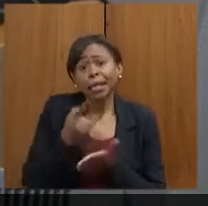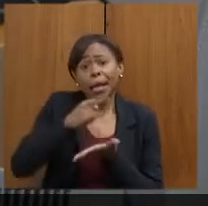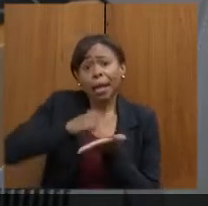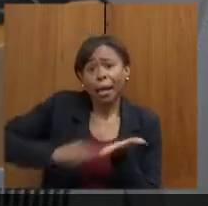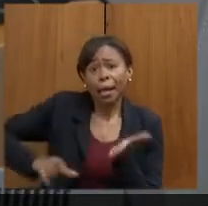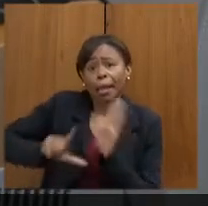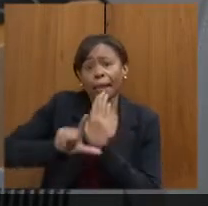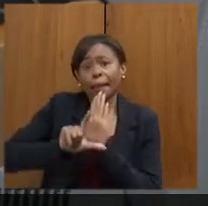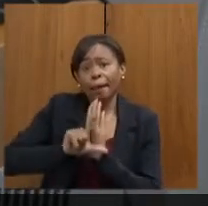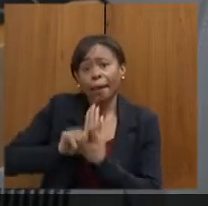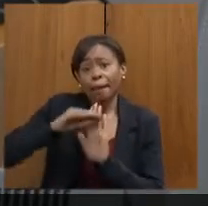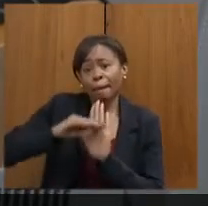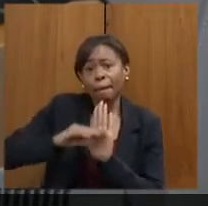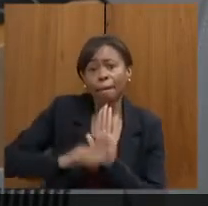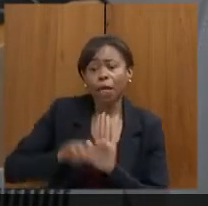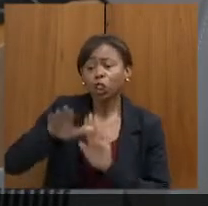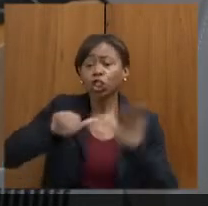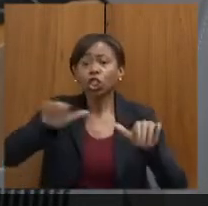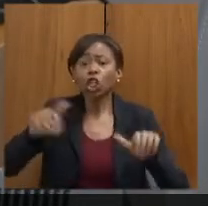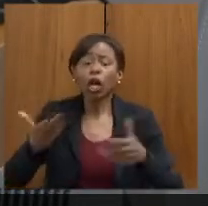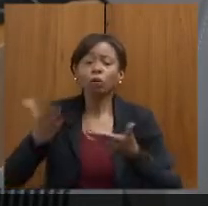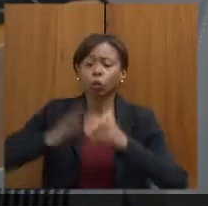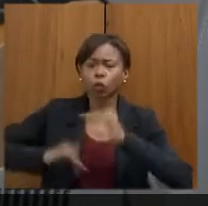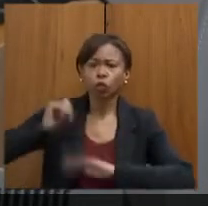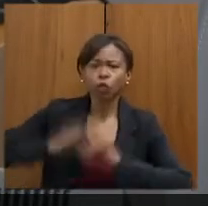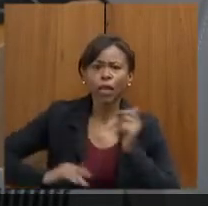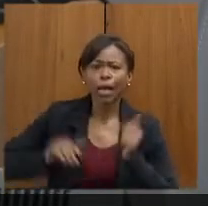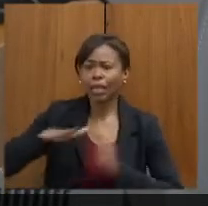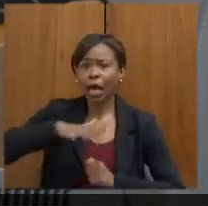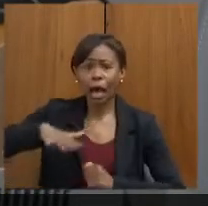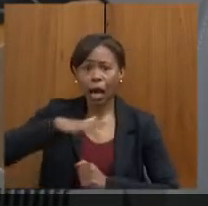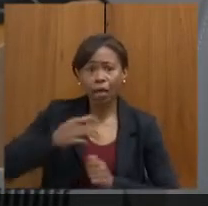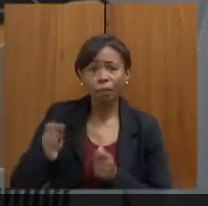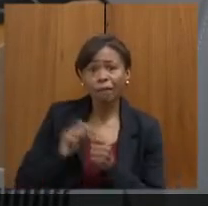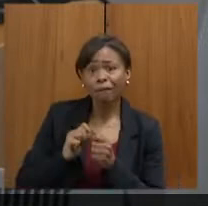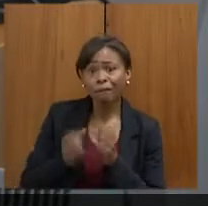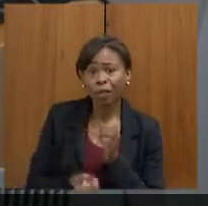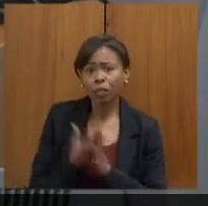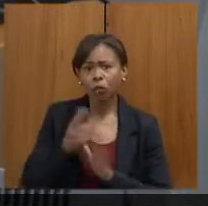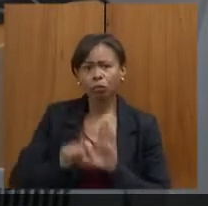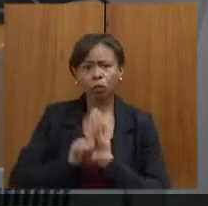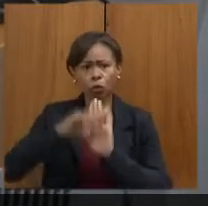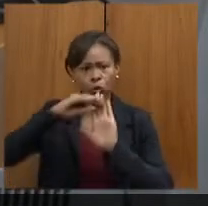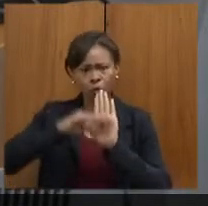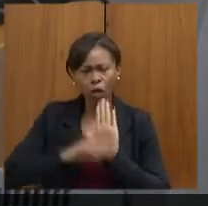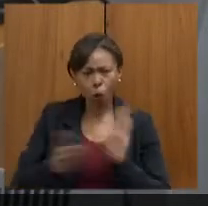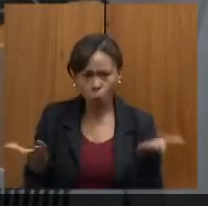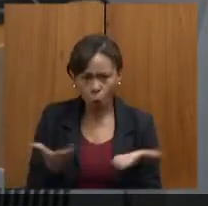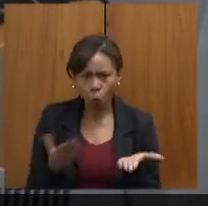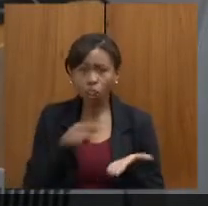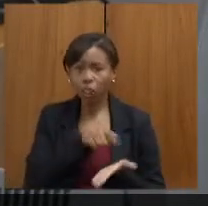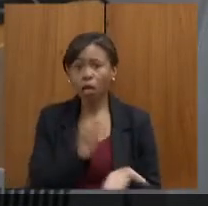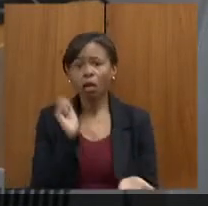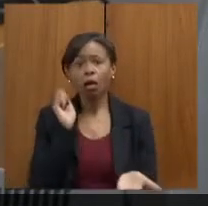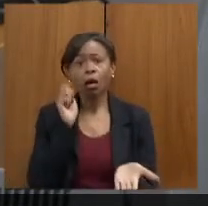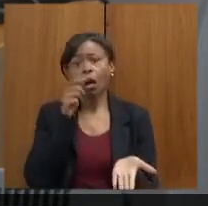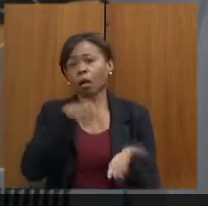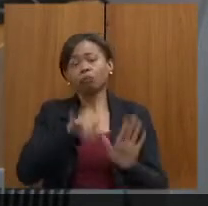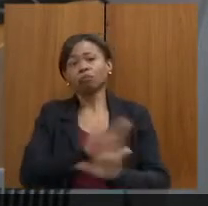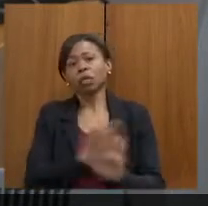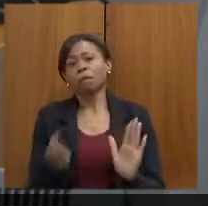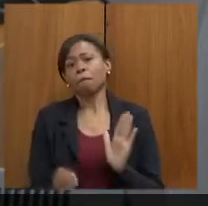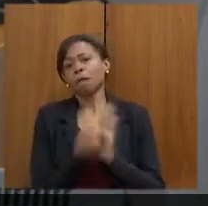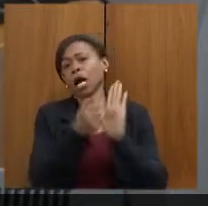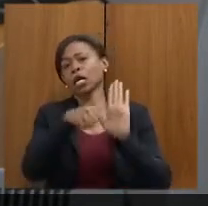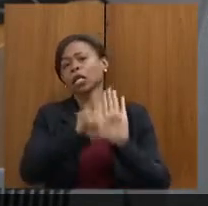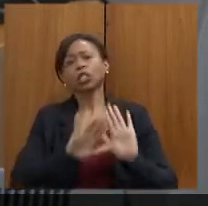chame todos os melhores especialistas o poder criar mais argumentação hoje a gente fixa aquele modus operanti Deixa